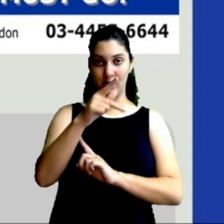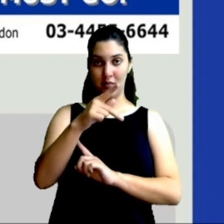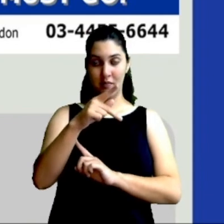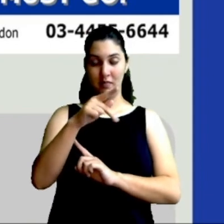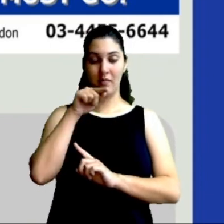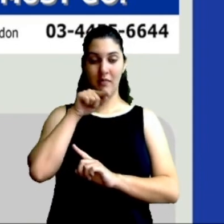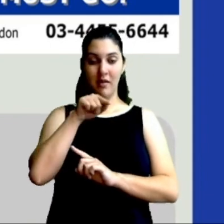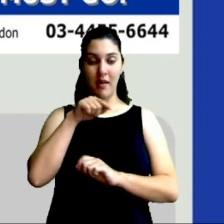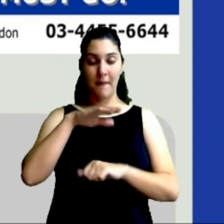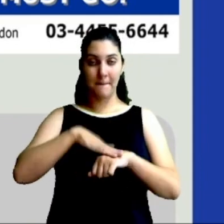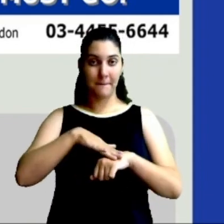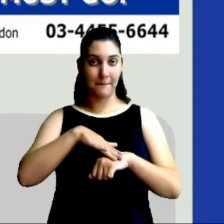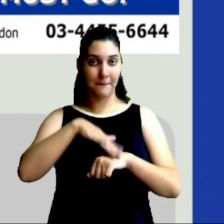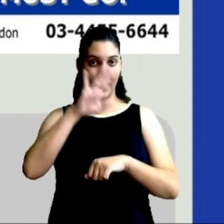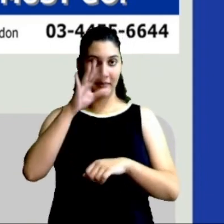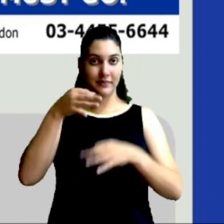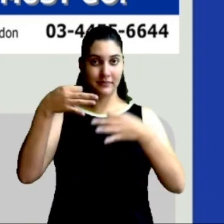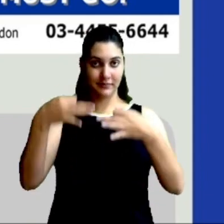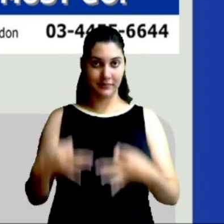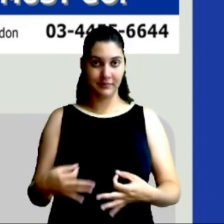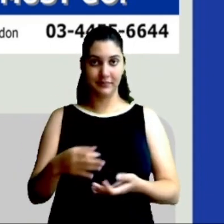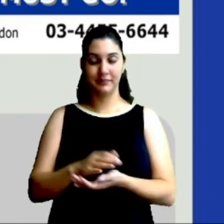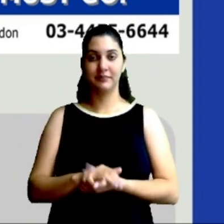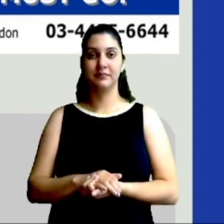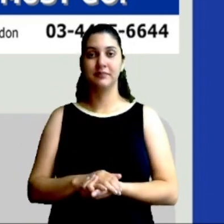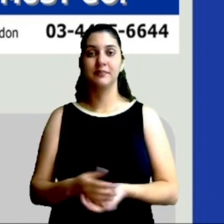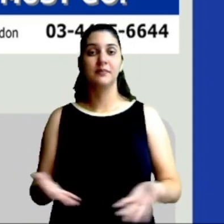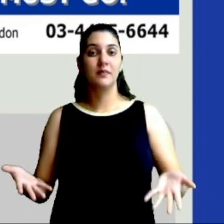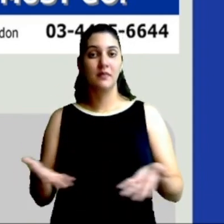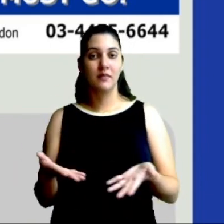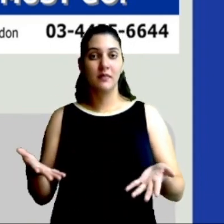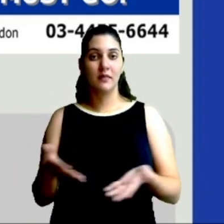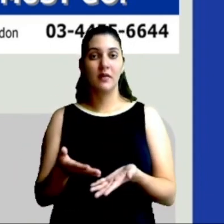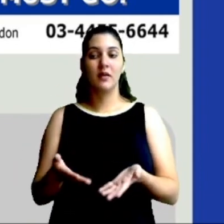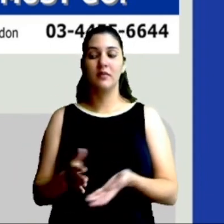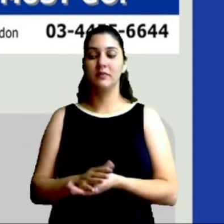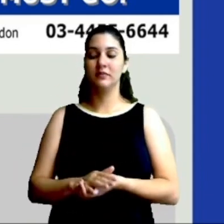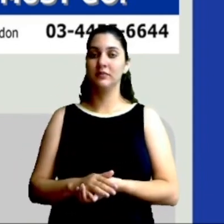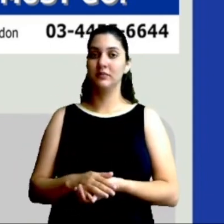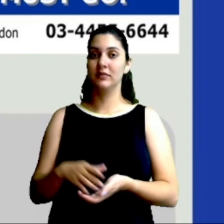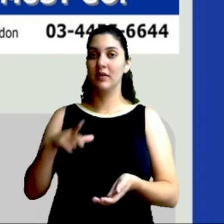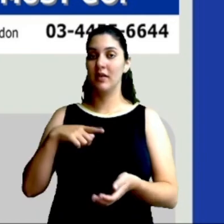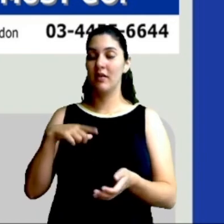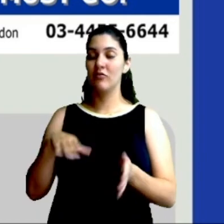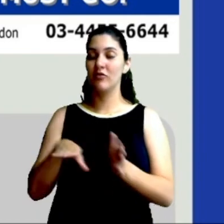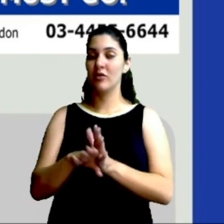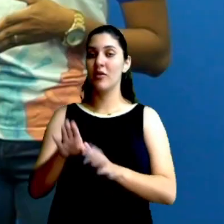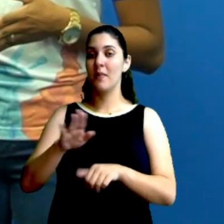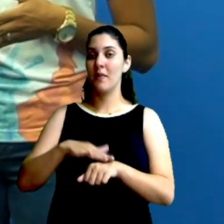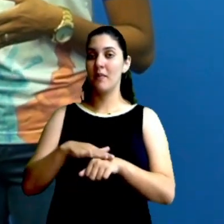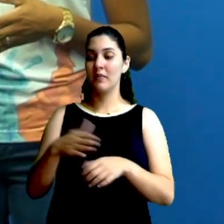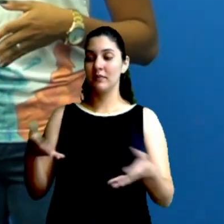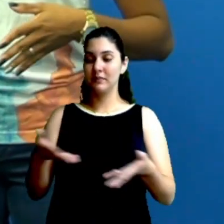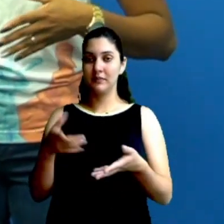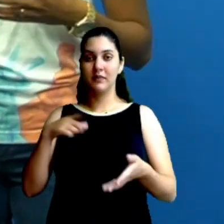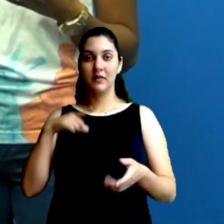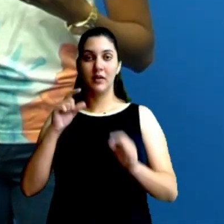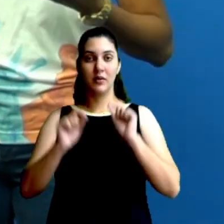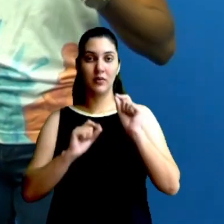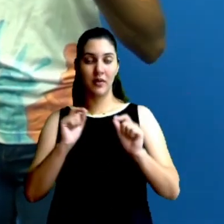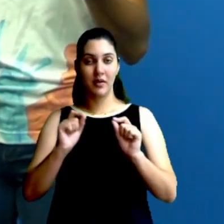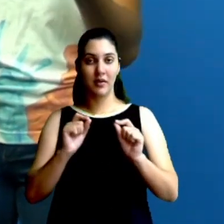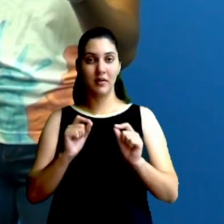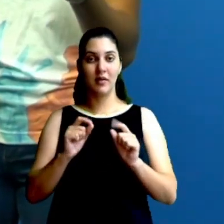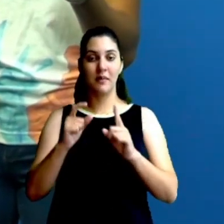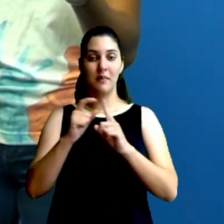o máximo, certo? Agora, gente, chegando a esses momentinhos agora, a gente tem sempre o quê? Uma